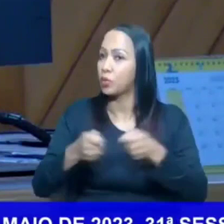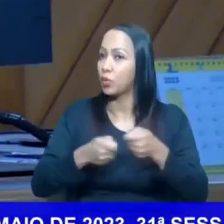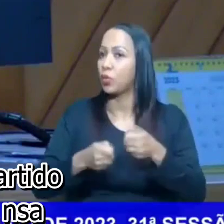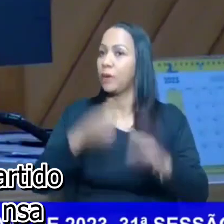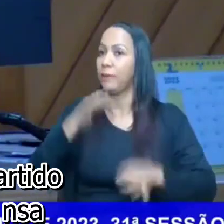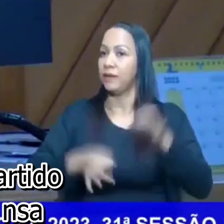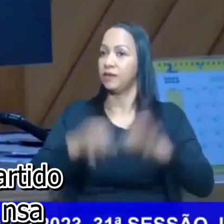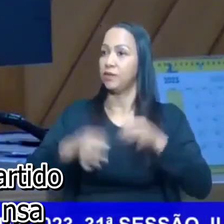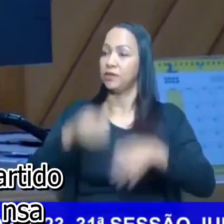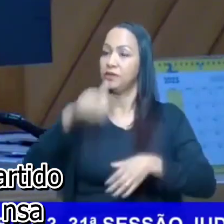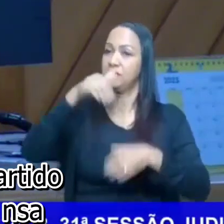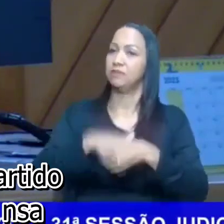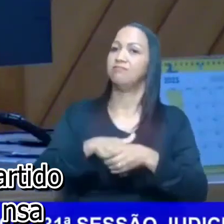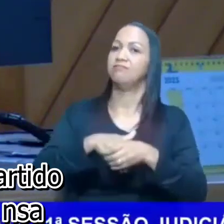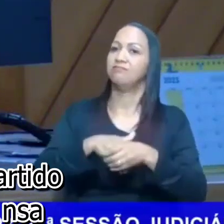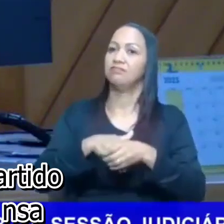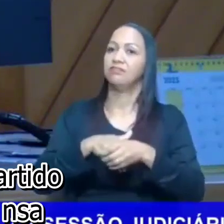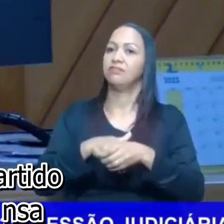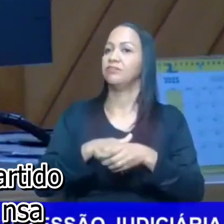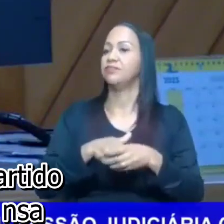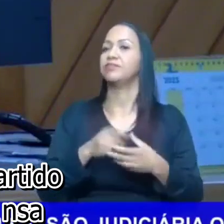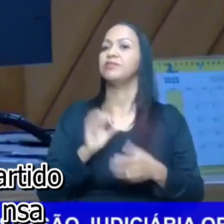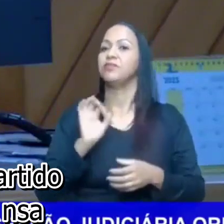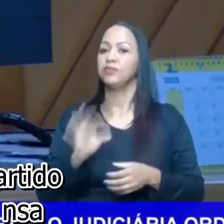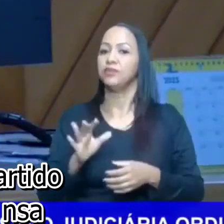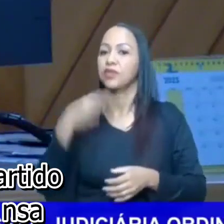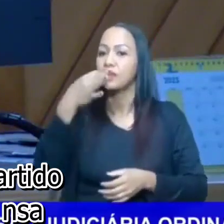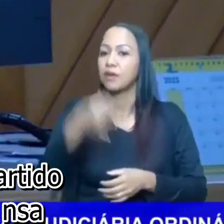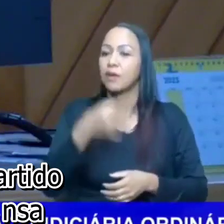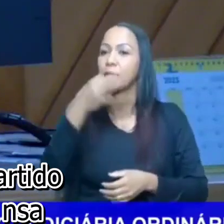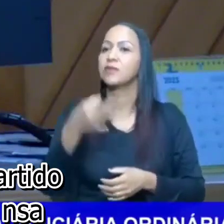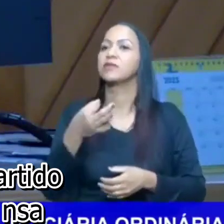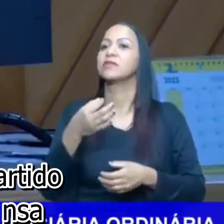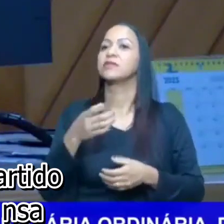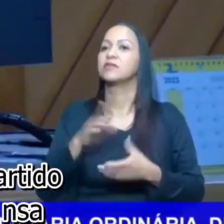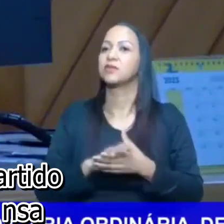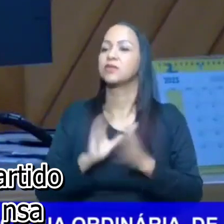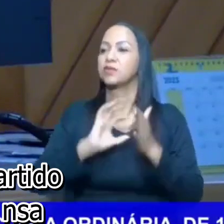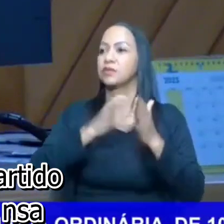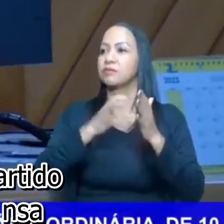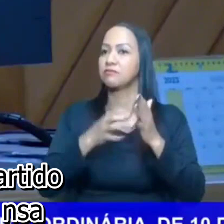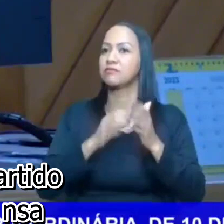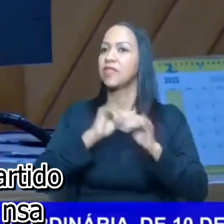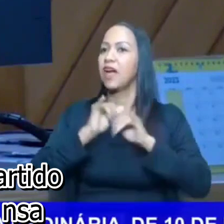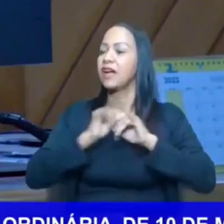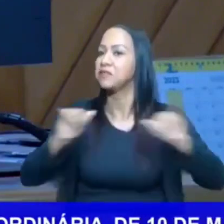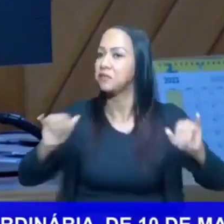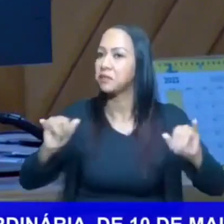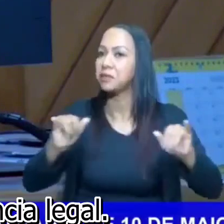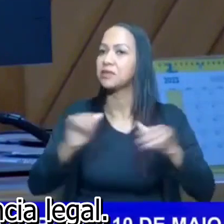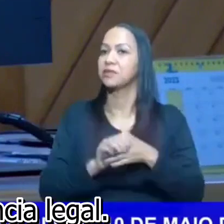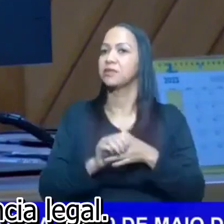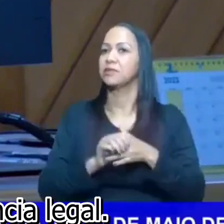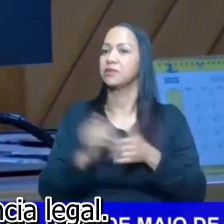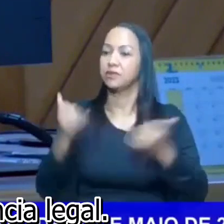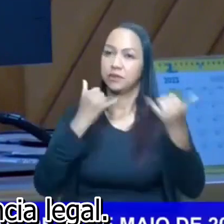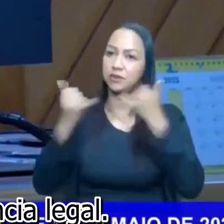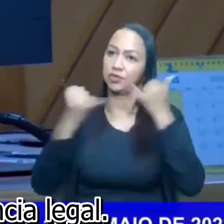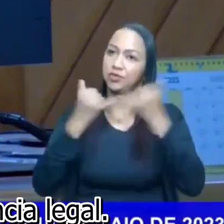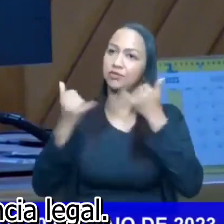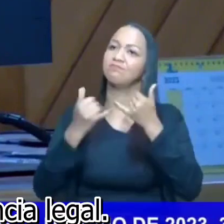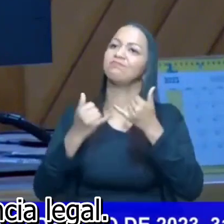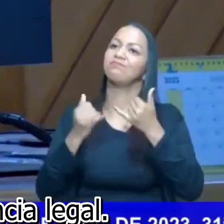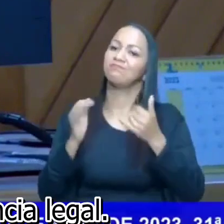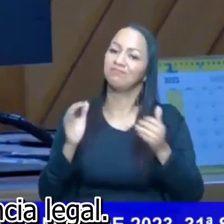pela Justiça Eleitoral, não bastando o argumento do partido de que as informações foram prestadas nas contas